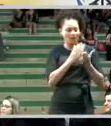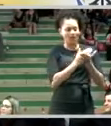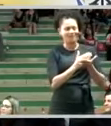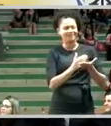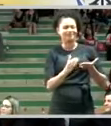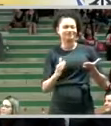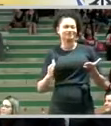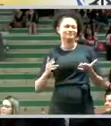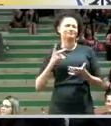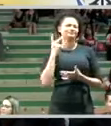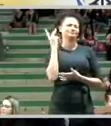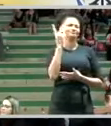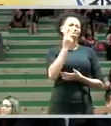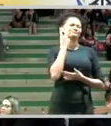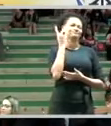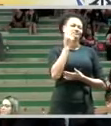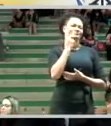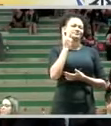gente.